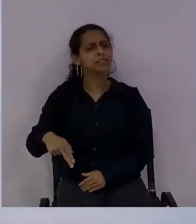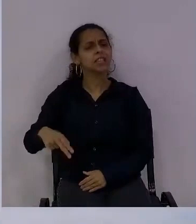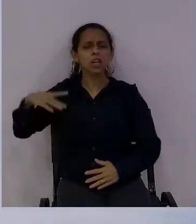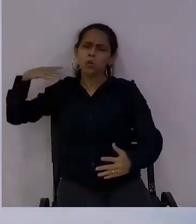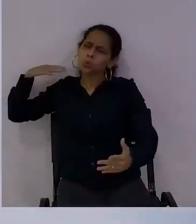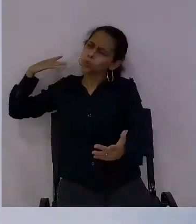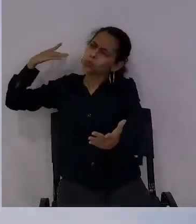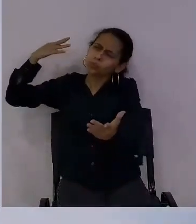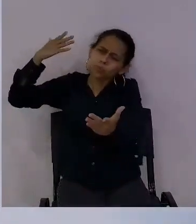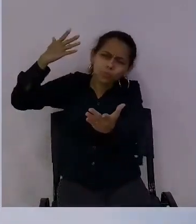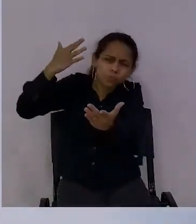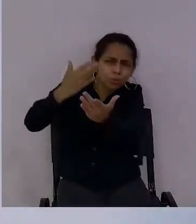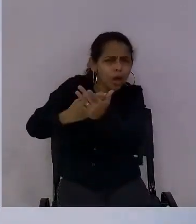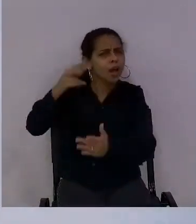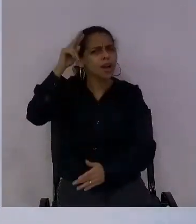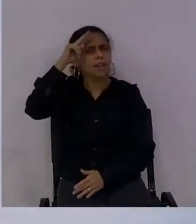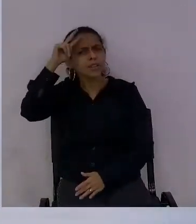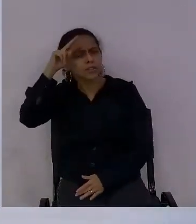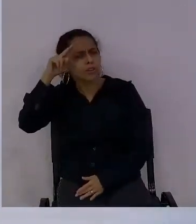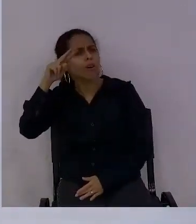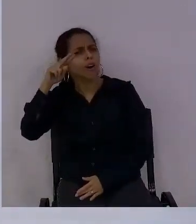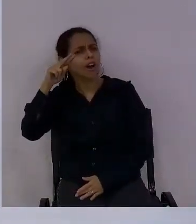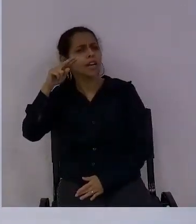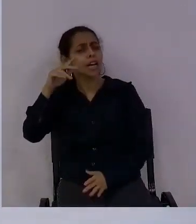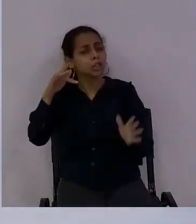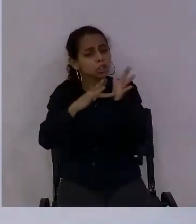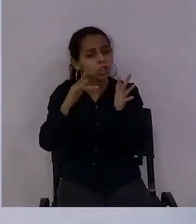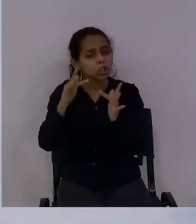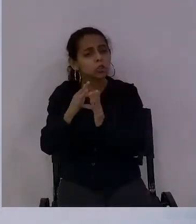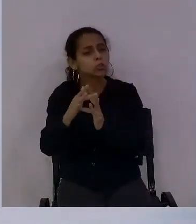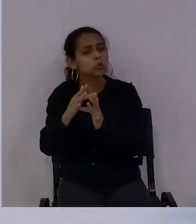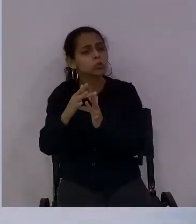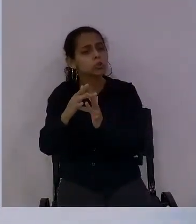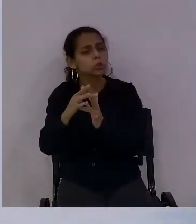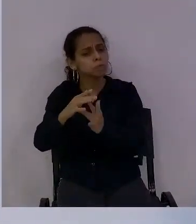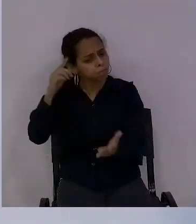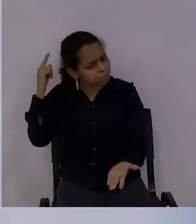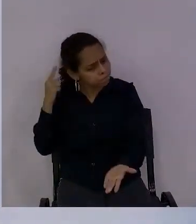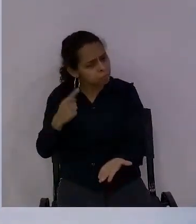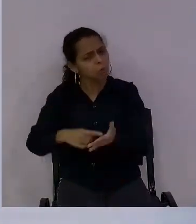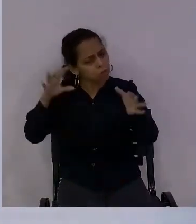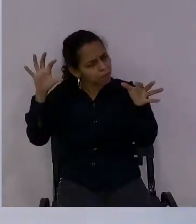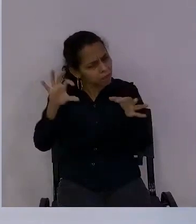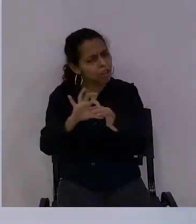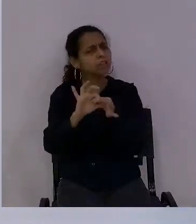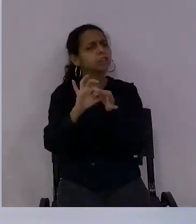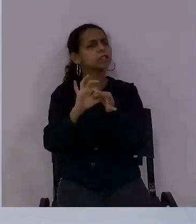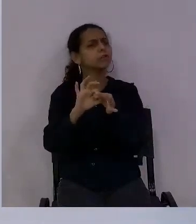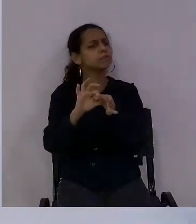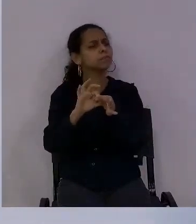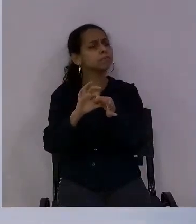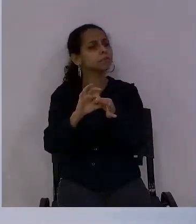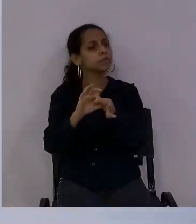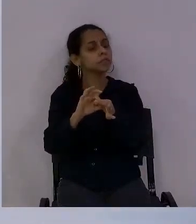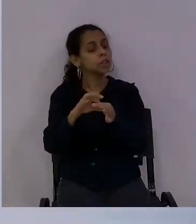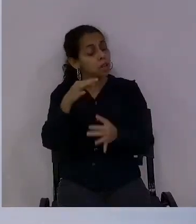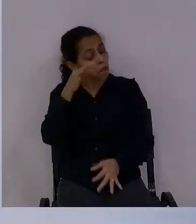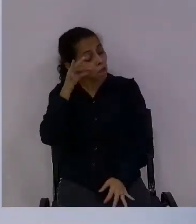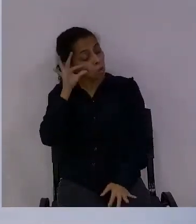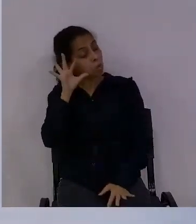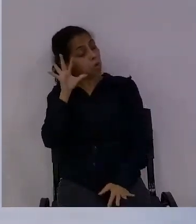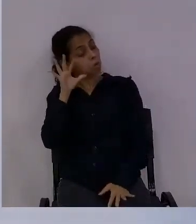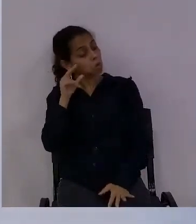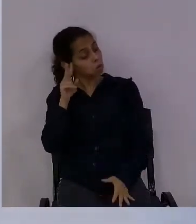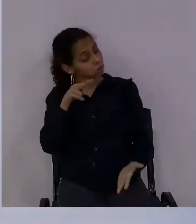em todo o decorrer da história e também será cumprido por Jesus. Curioso notar que quando nós pensamos